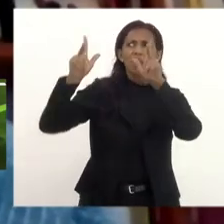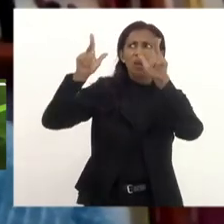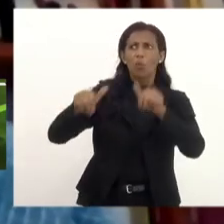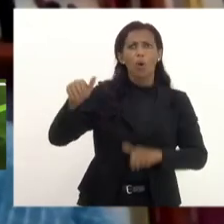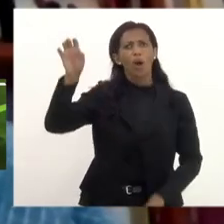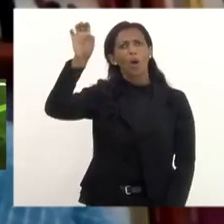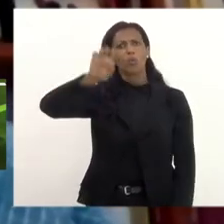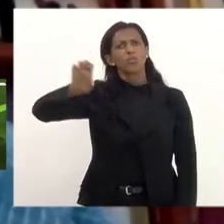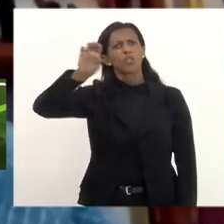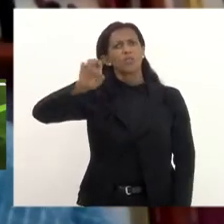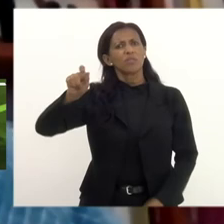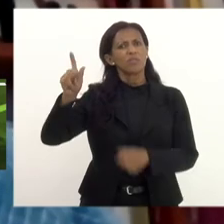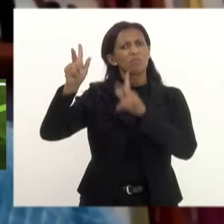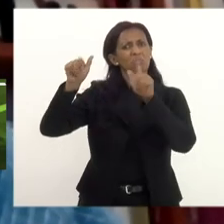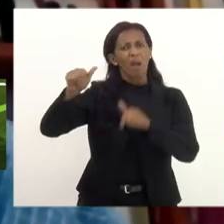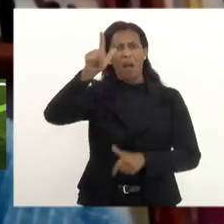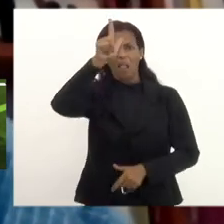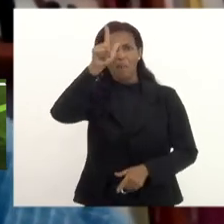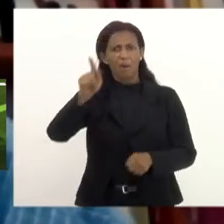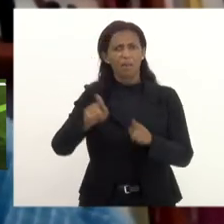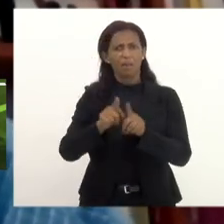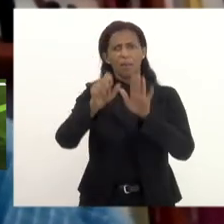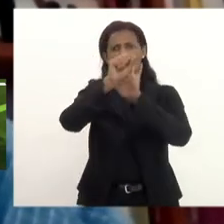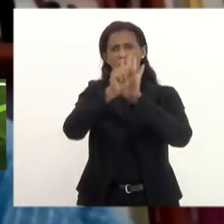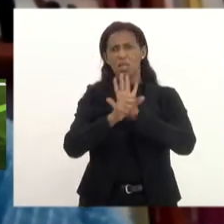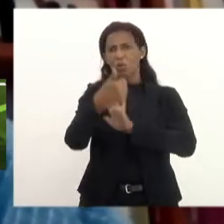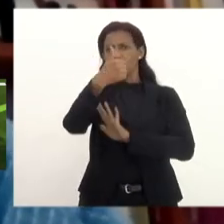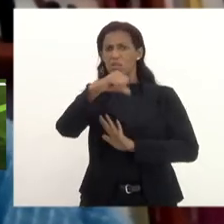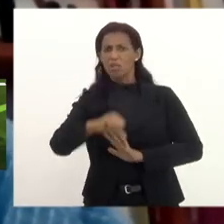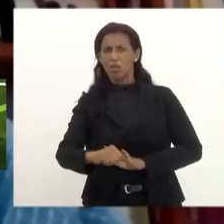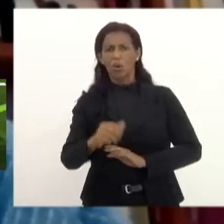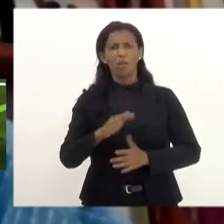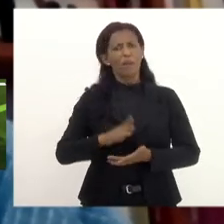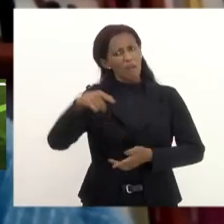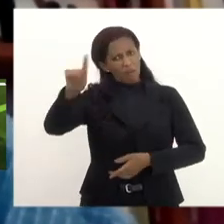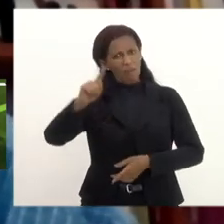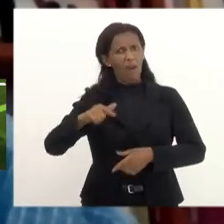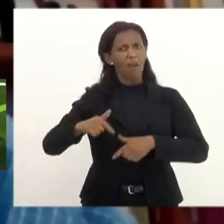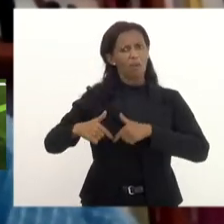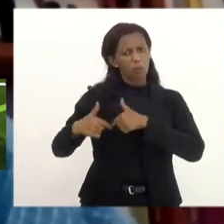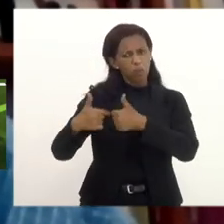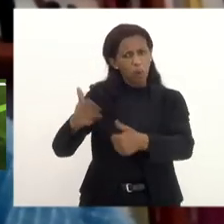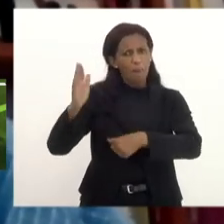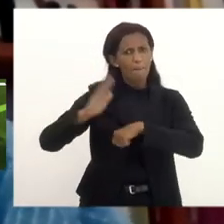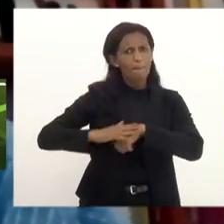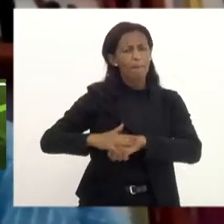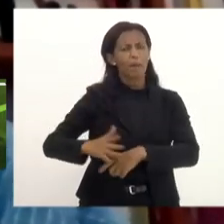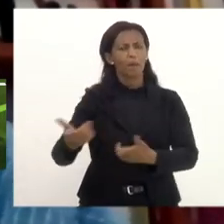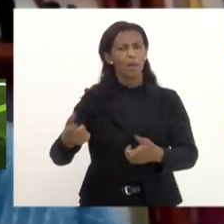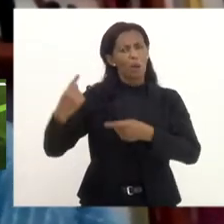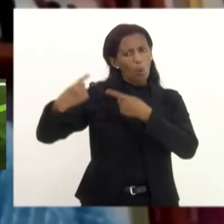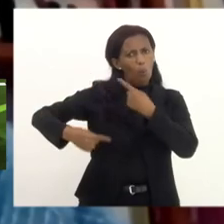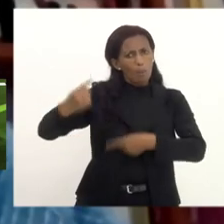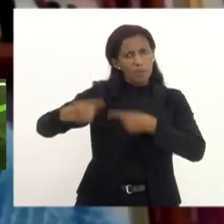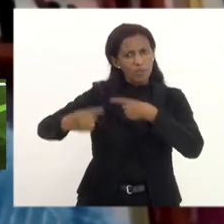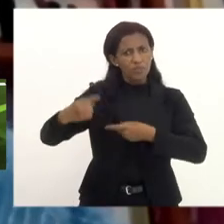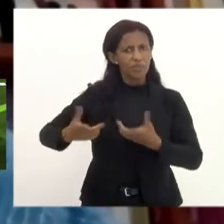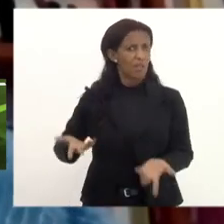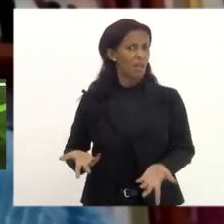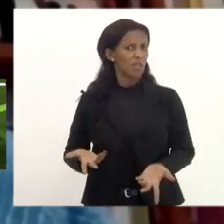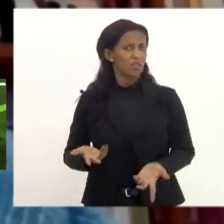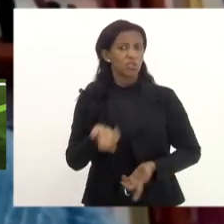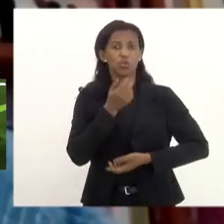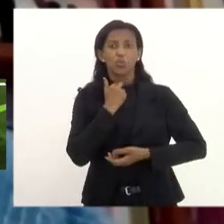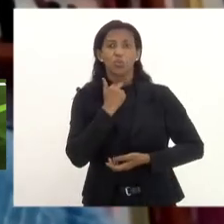fez no século XIX, a Alemanha, a Noruega, by the book, né? Quer dizer, na verdade, a competitividade, a gente